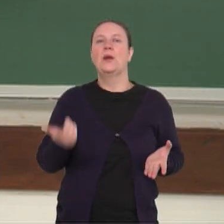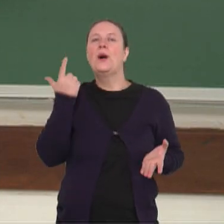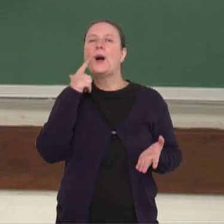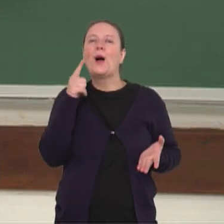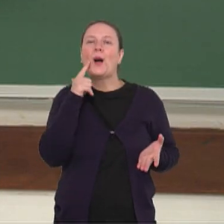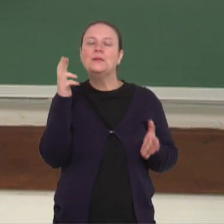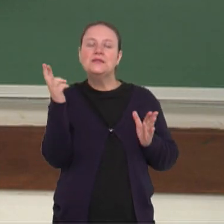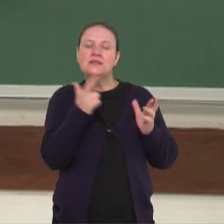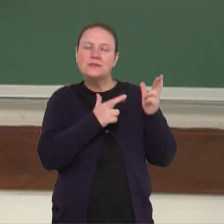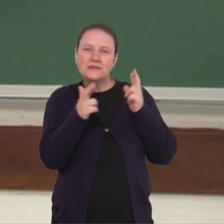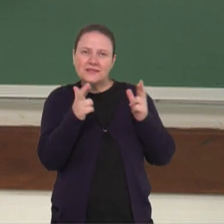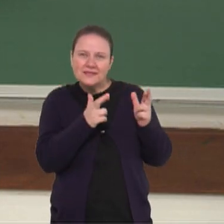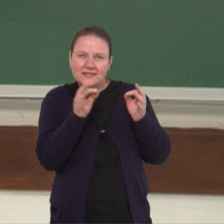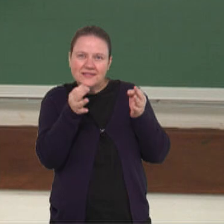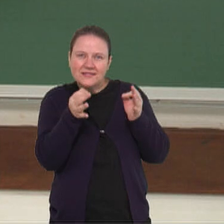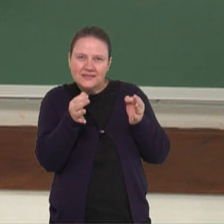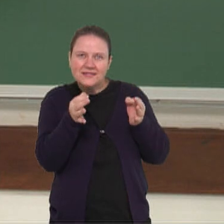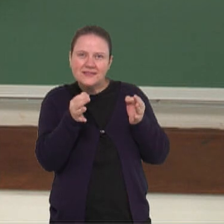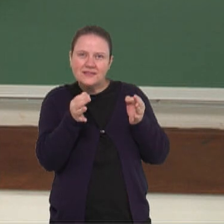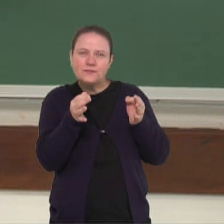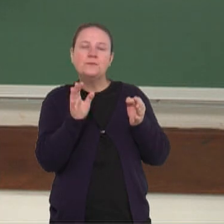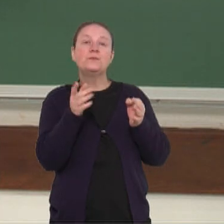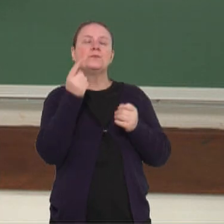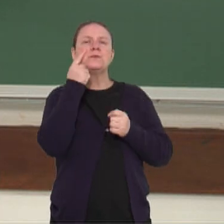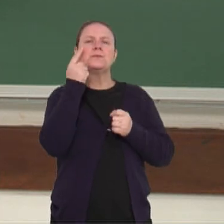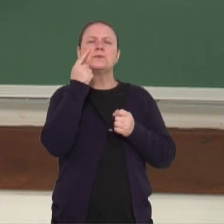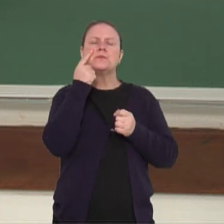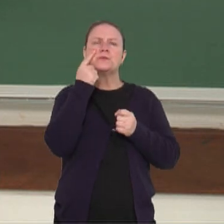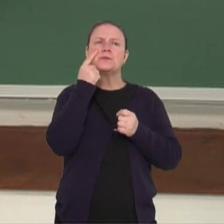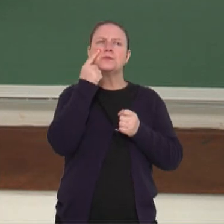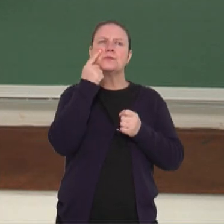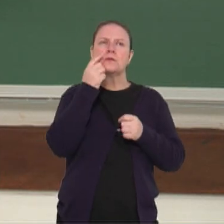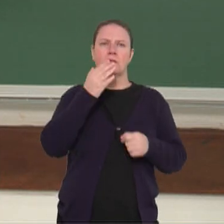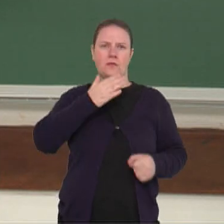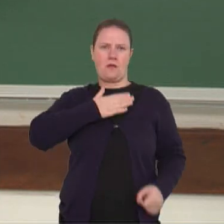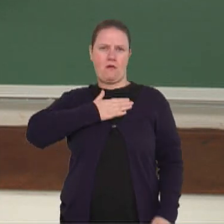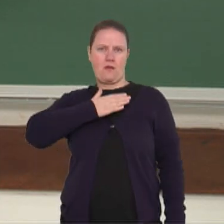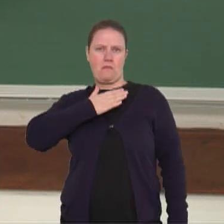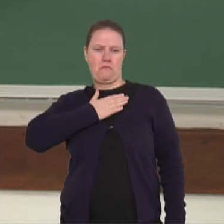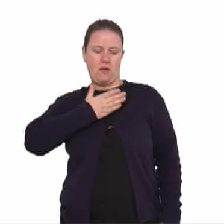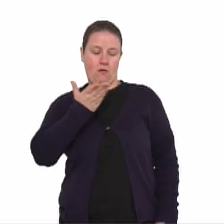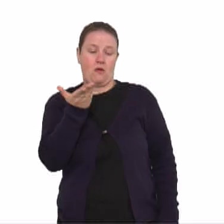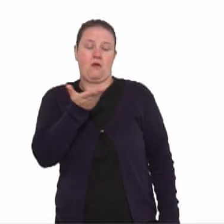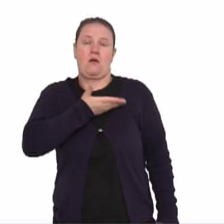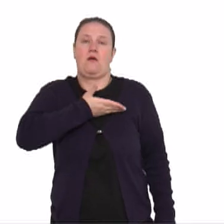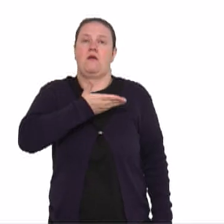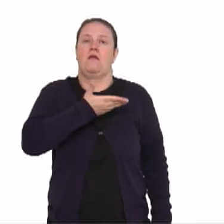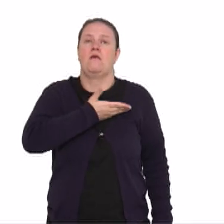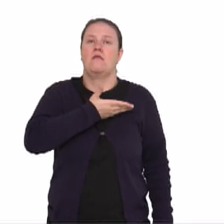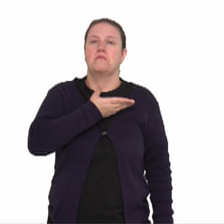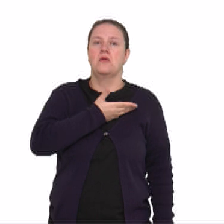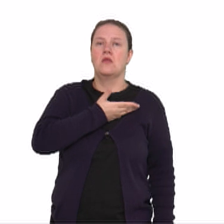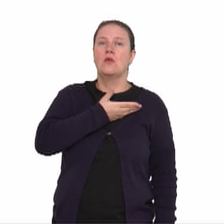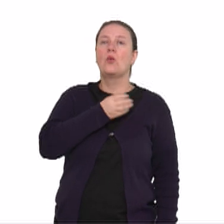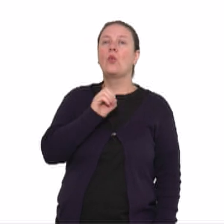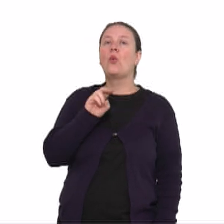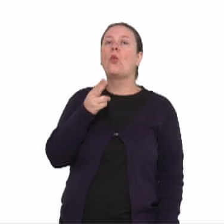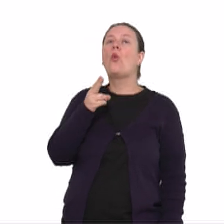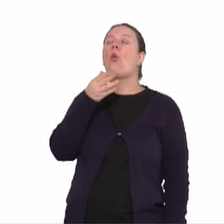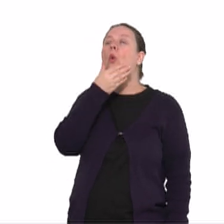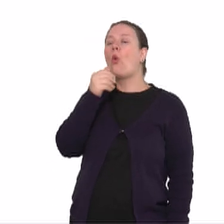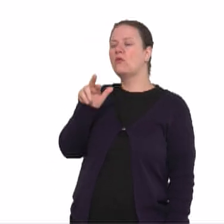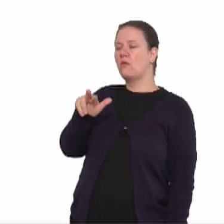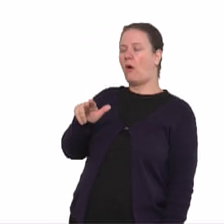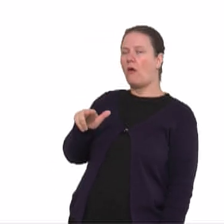Conseguiram resolver? Vamos dar uma olhada. My brother, o que é my brother? O meu irmão. A